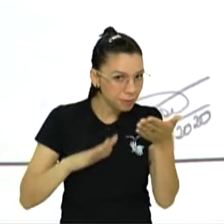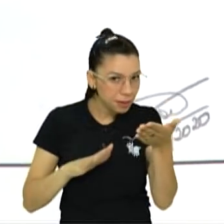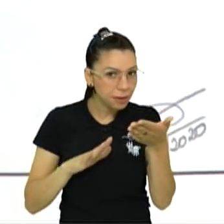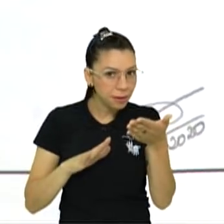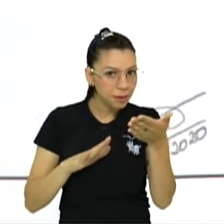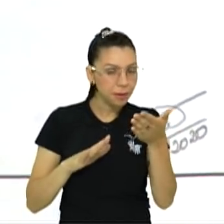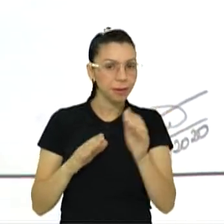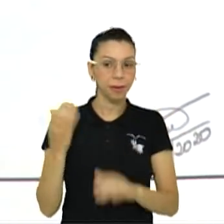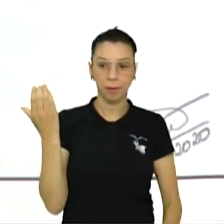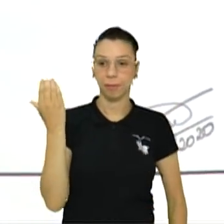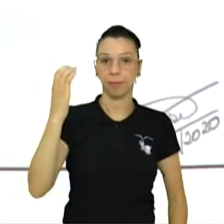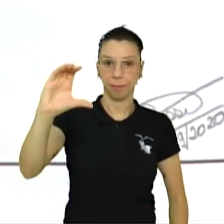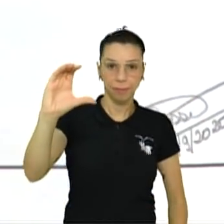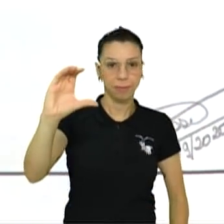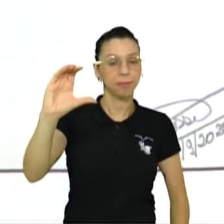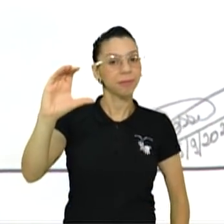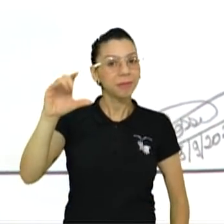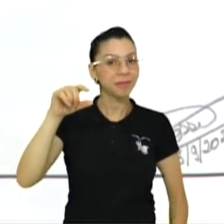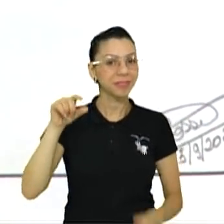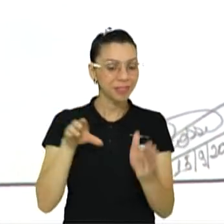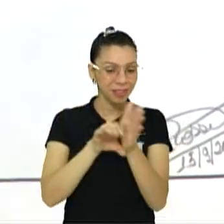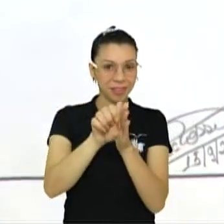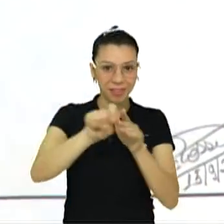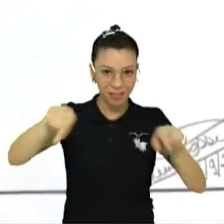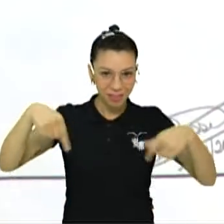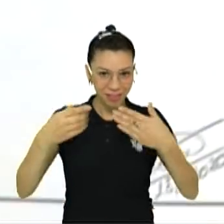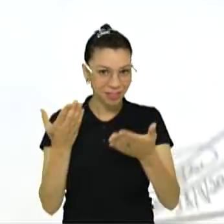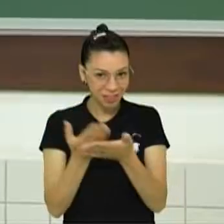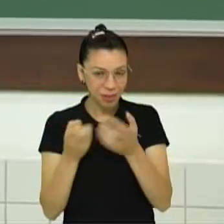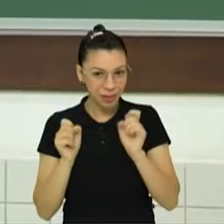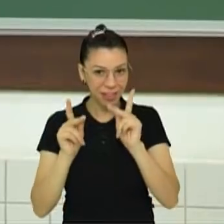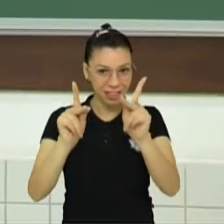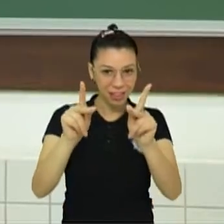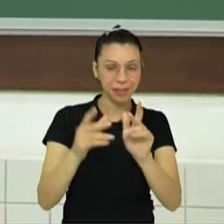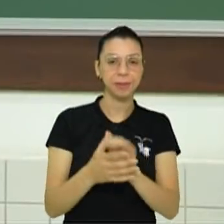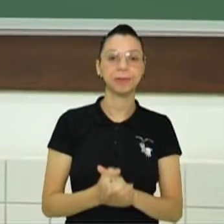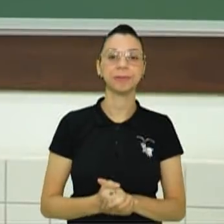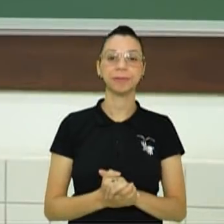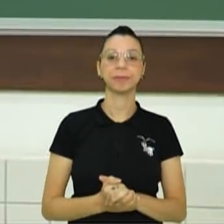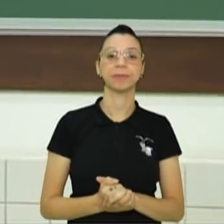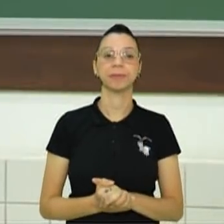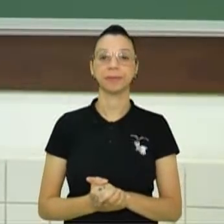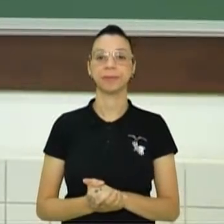atividade postada lá no Classroom, tá bom?